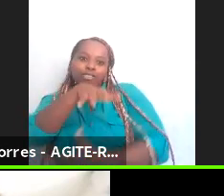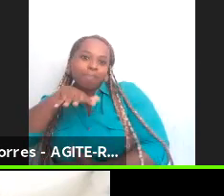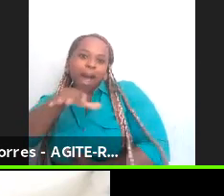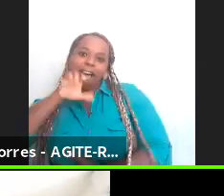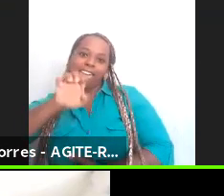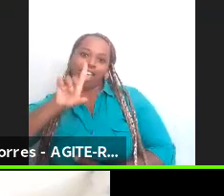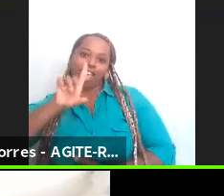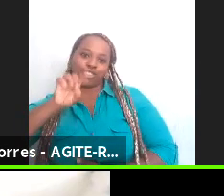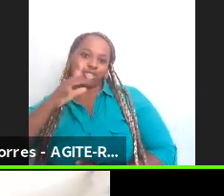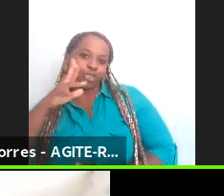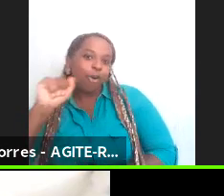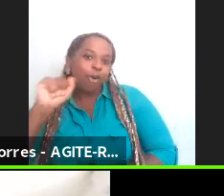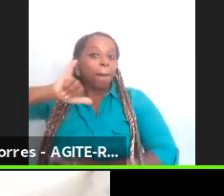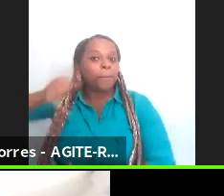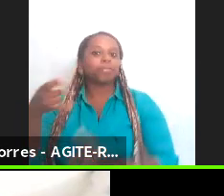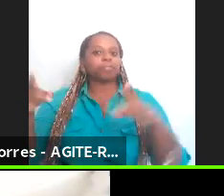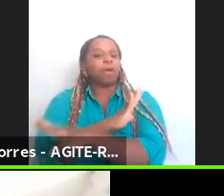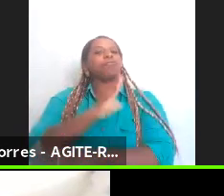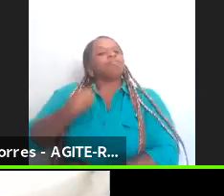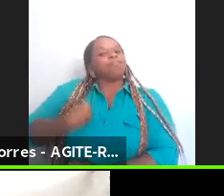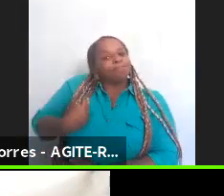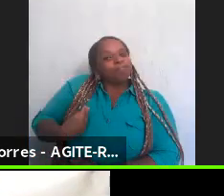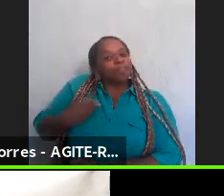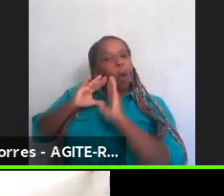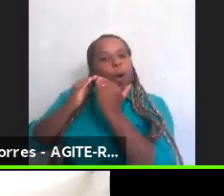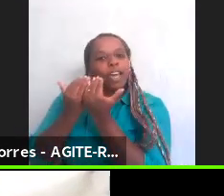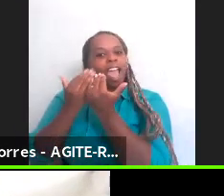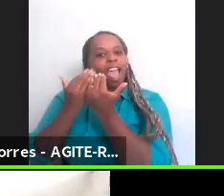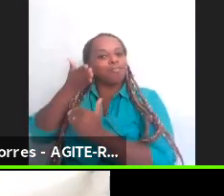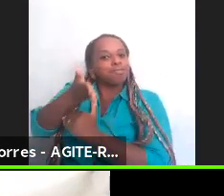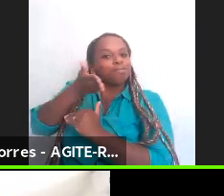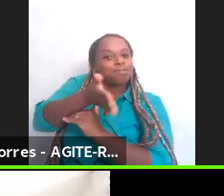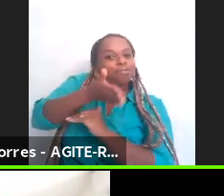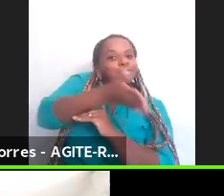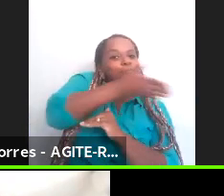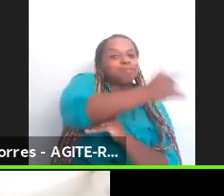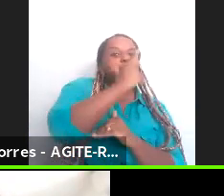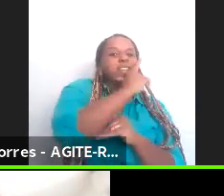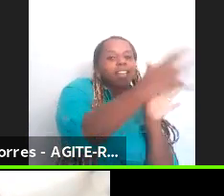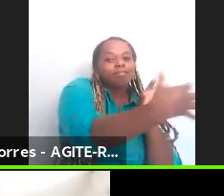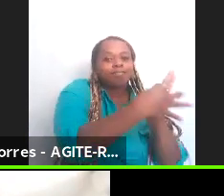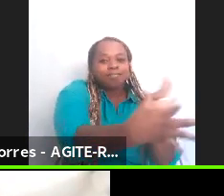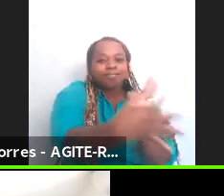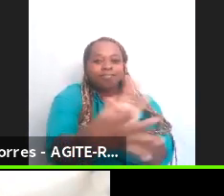fazendo, vai participar de congresso, vai criando a sua rede, né? E